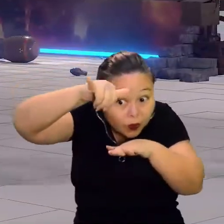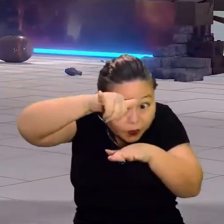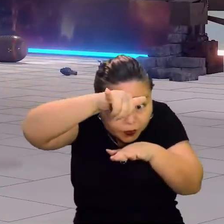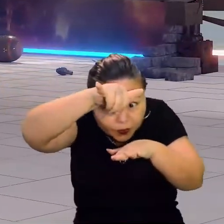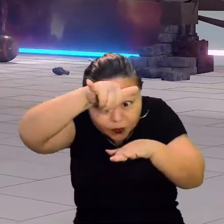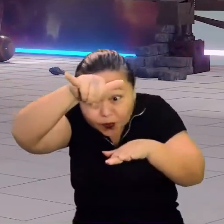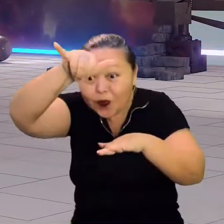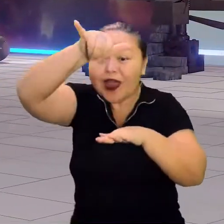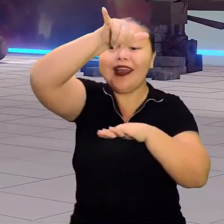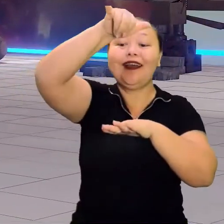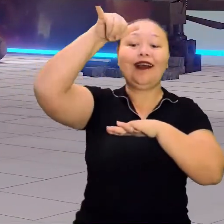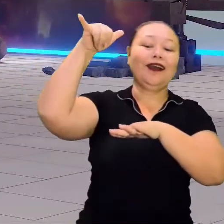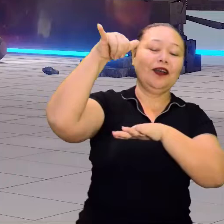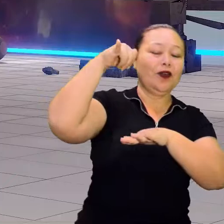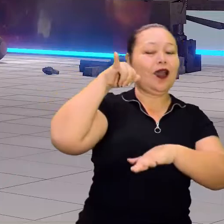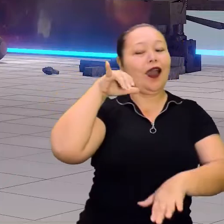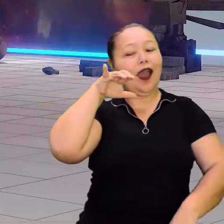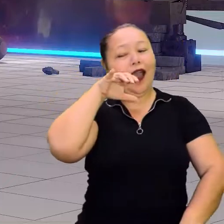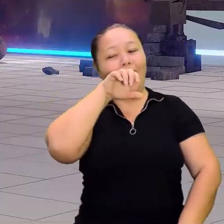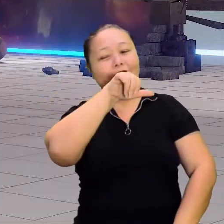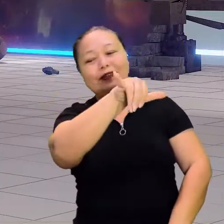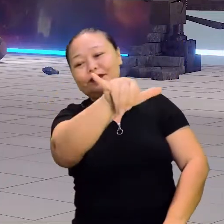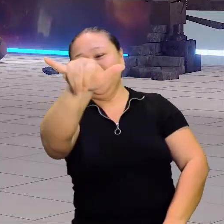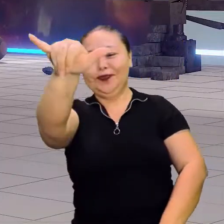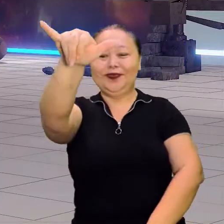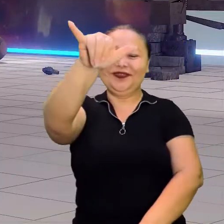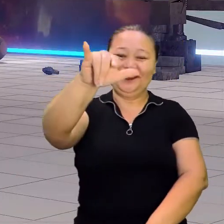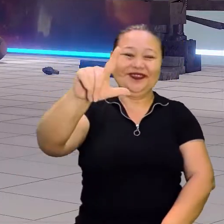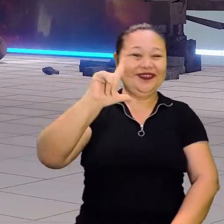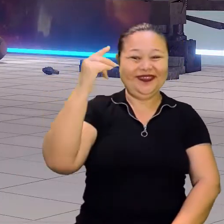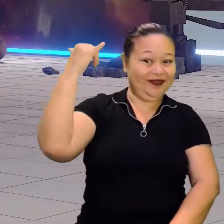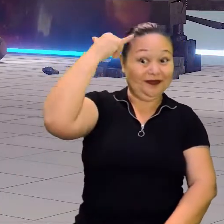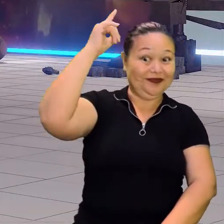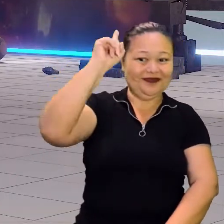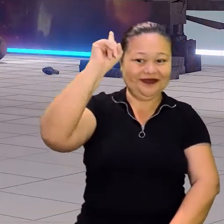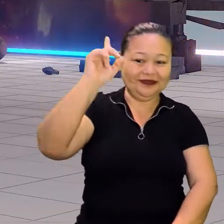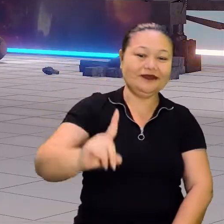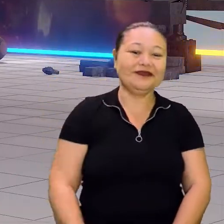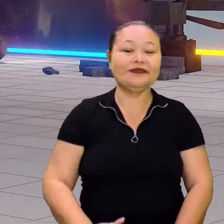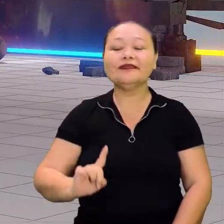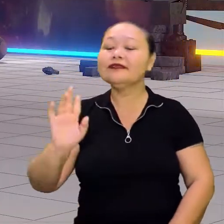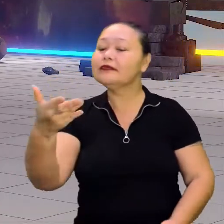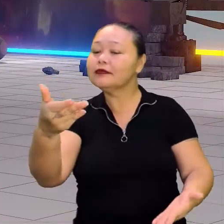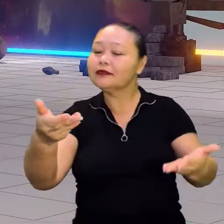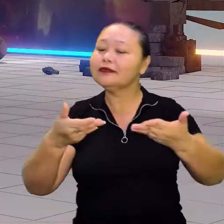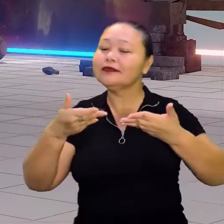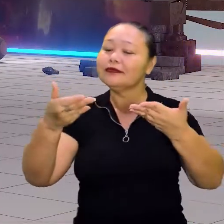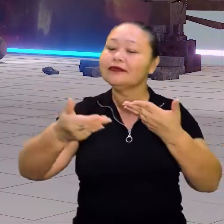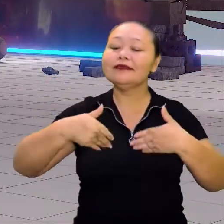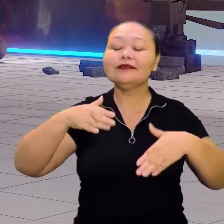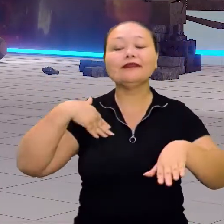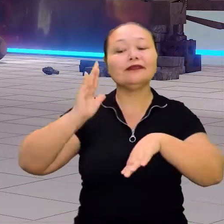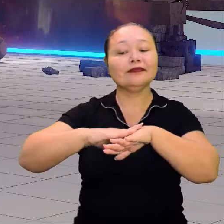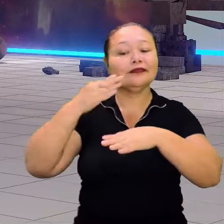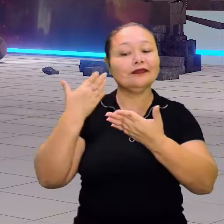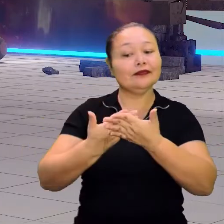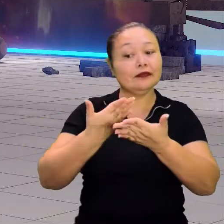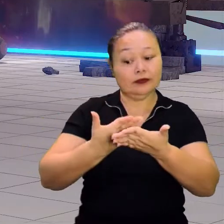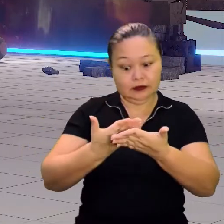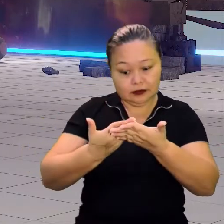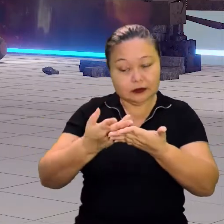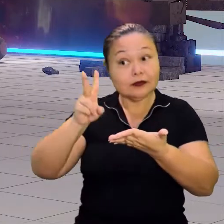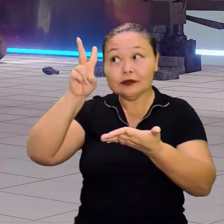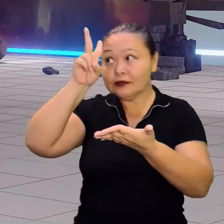atenção. Opa, passou! Não bateu, né? Sejam todos bem-vindos a mais uma aula de